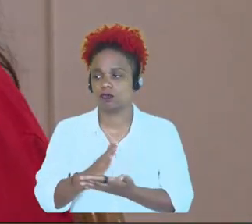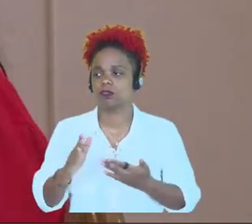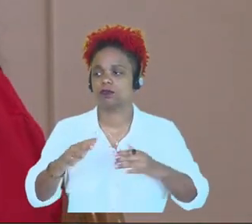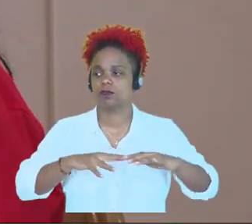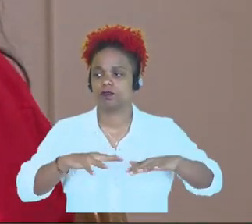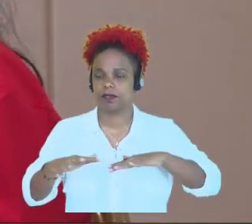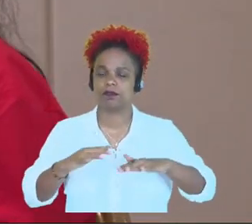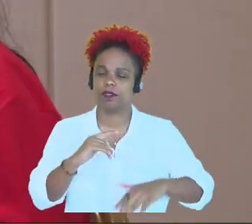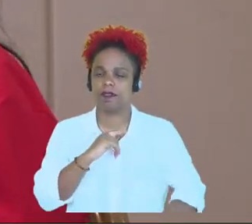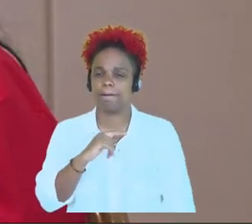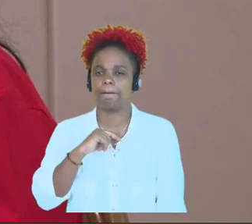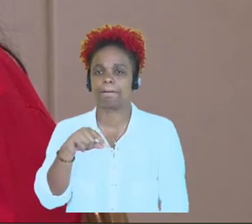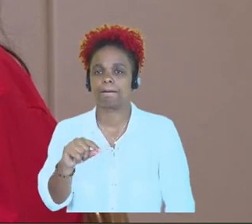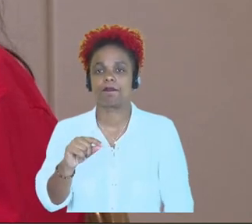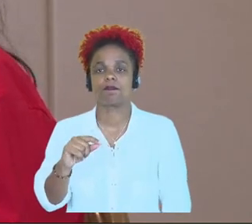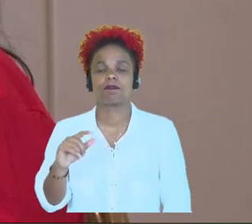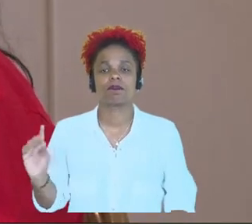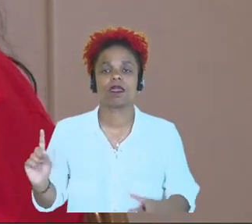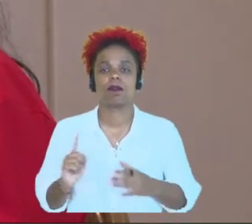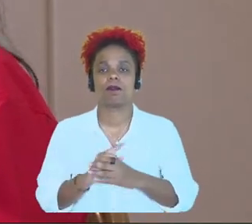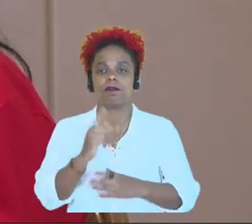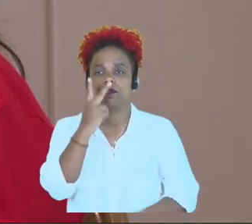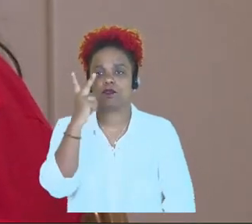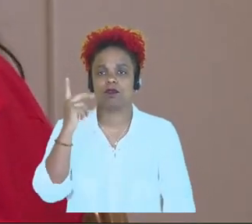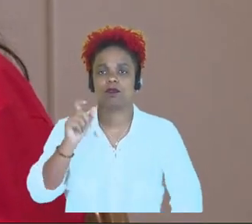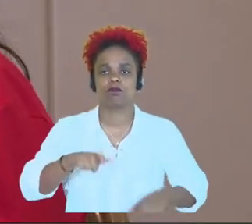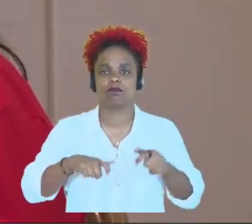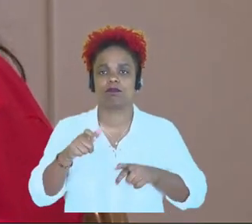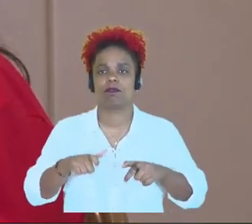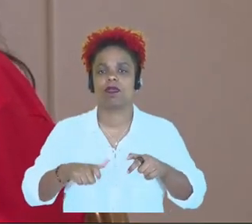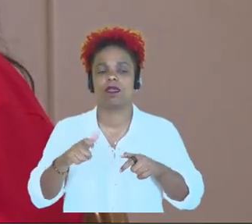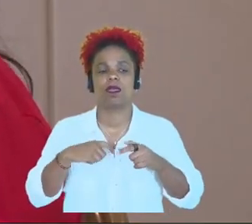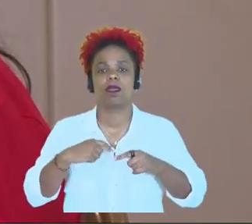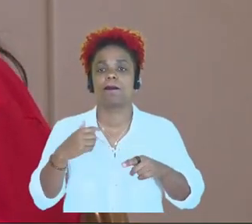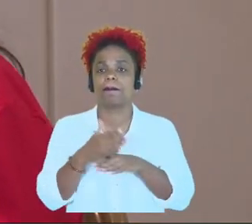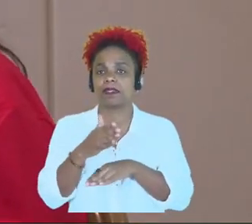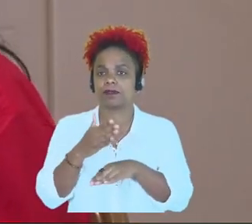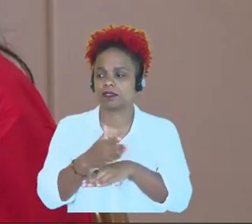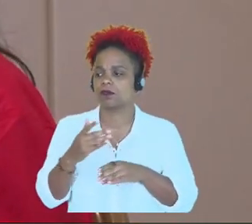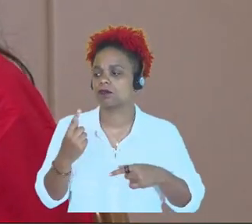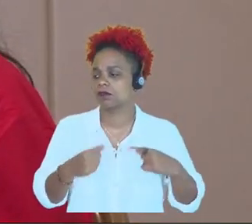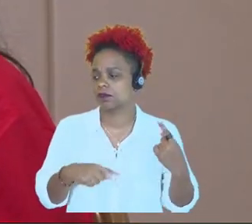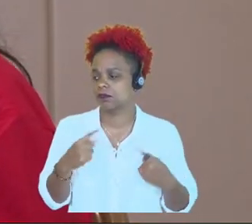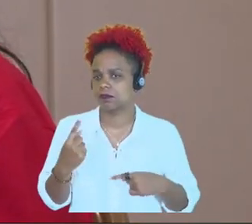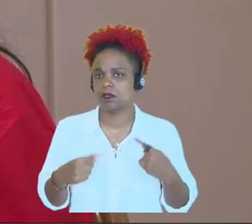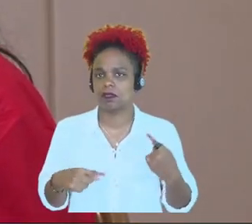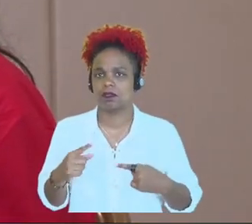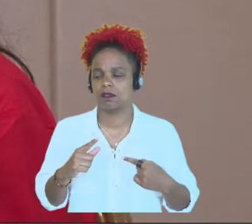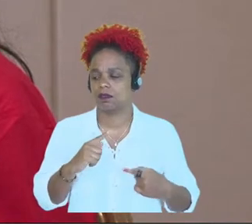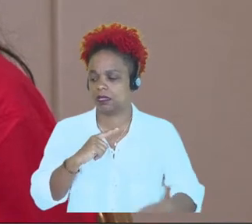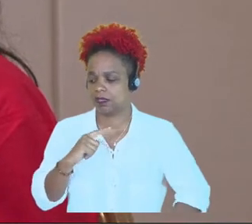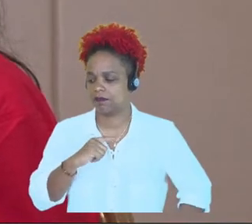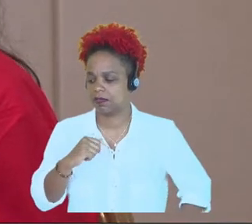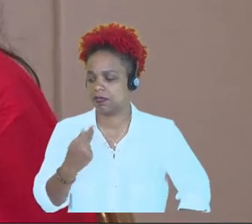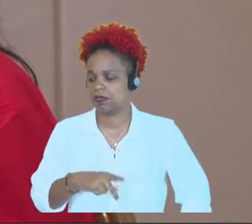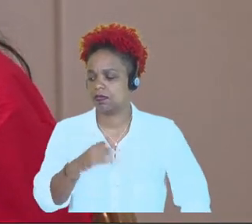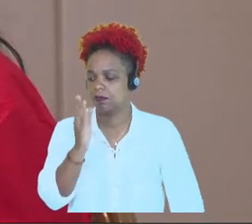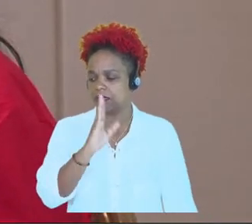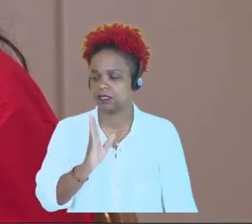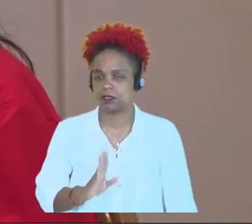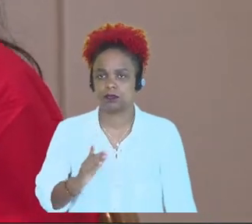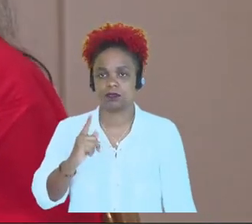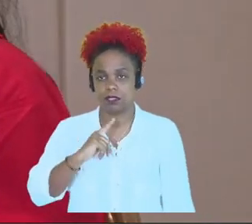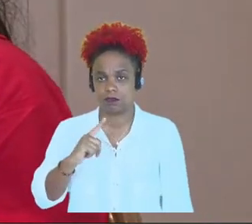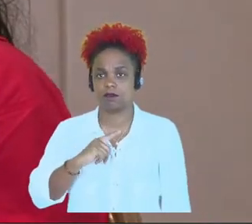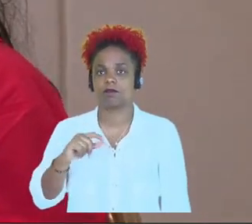no sentido de incluir essas pessoas na participação política. A gente tem uma subrepresentação de negros no Brasil que é assim,